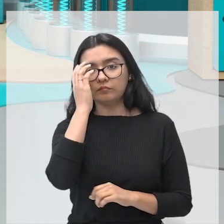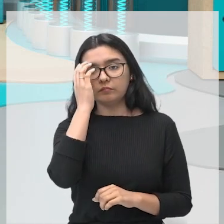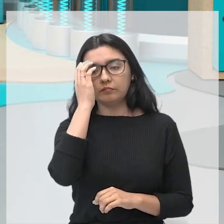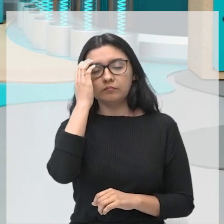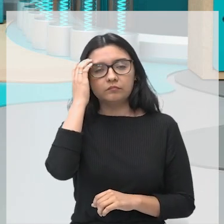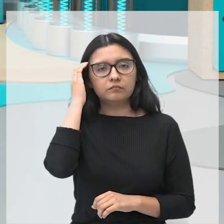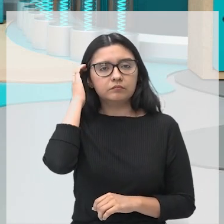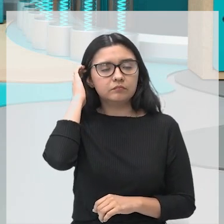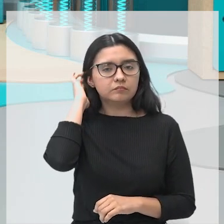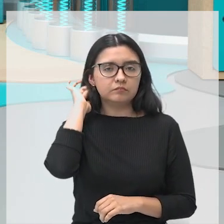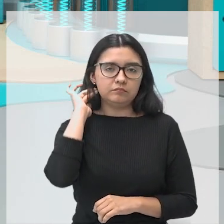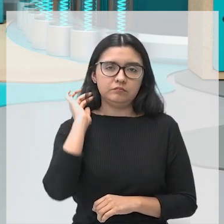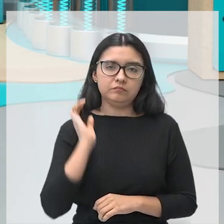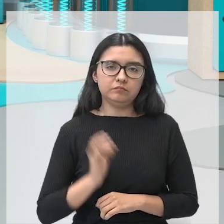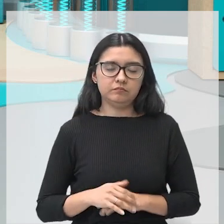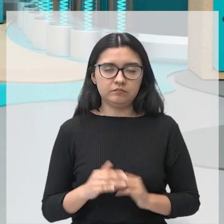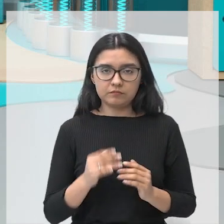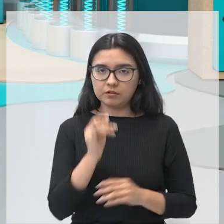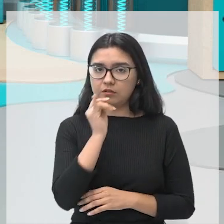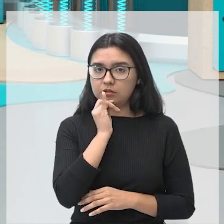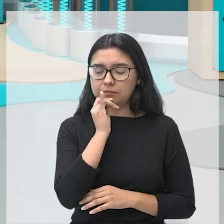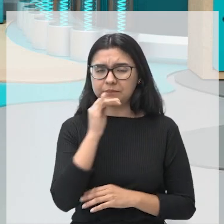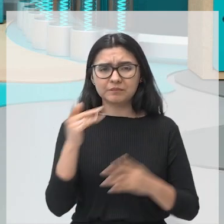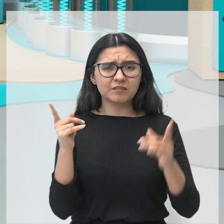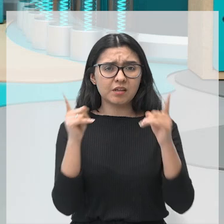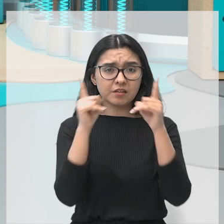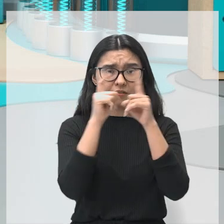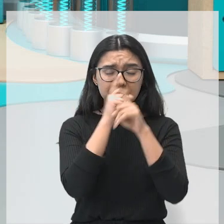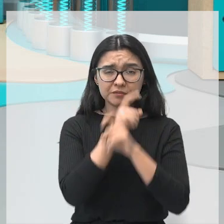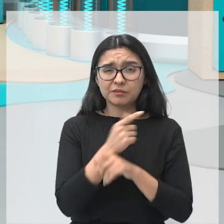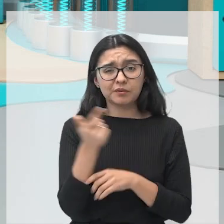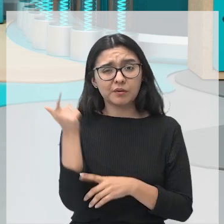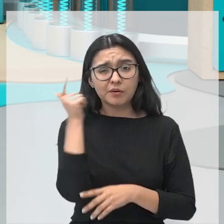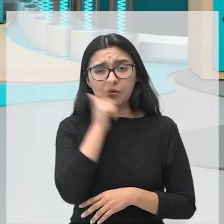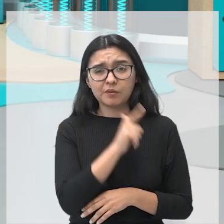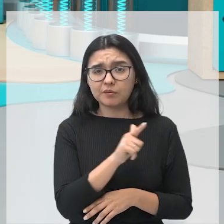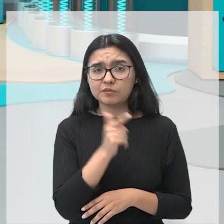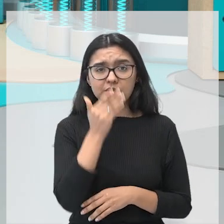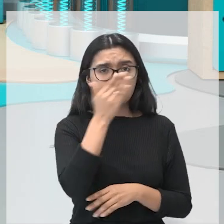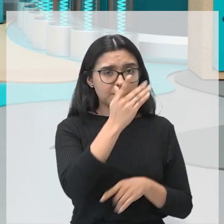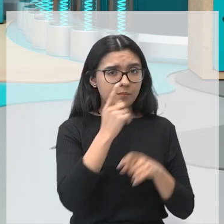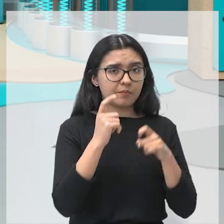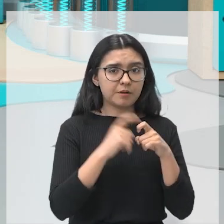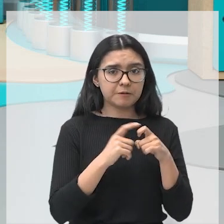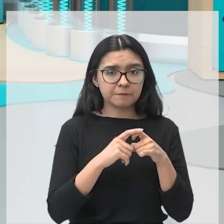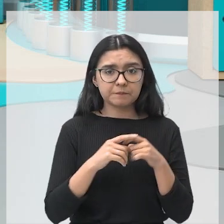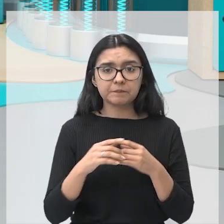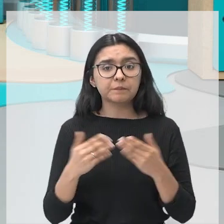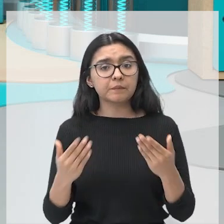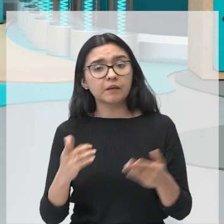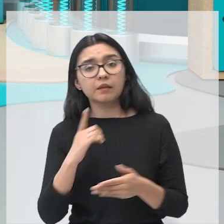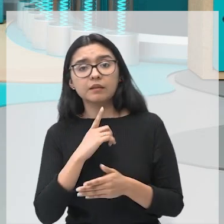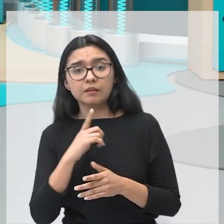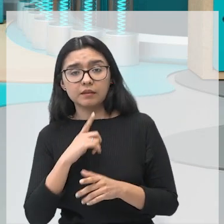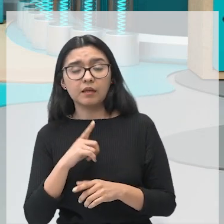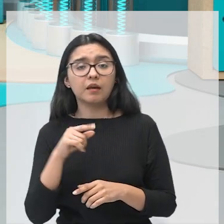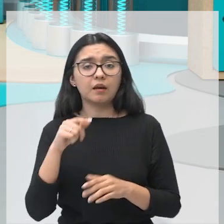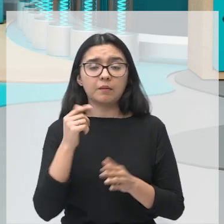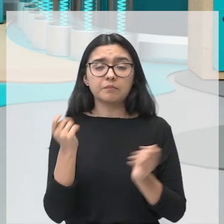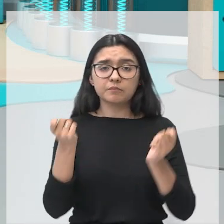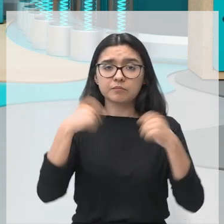vamos colocar uma situação de que professor, está muito difícil, eu não consigo ir ao médico. Nós temos como